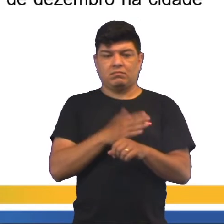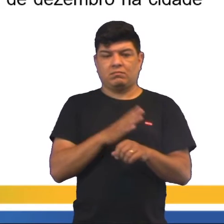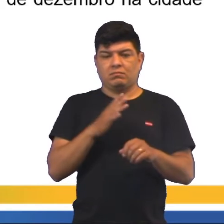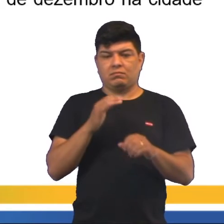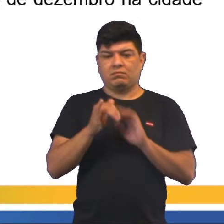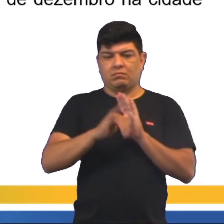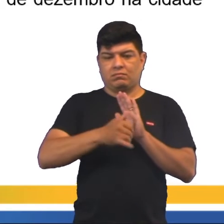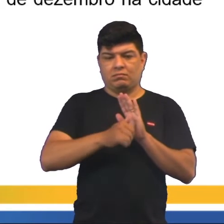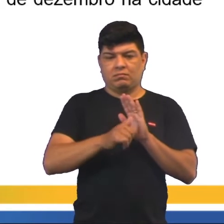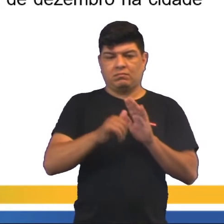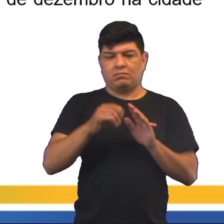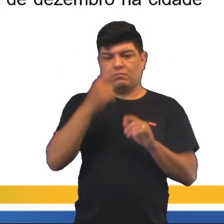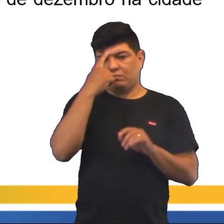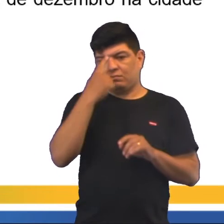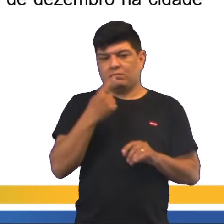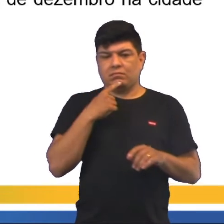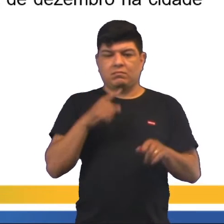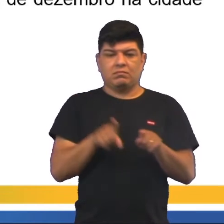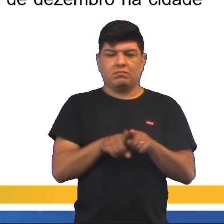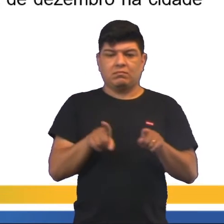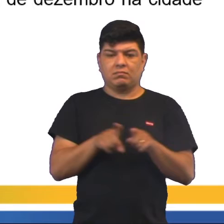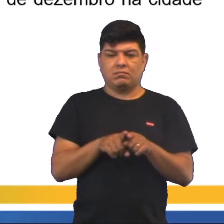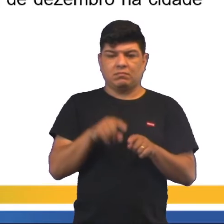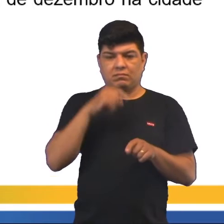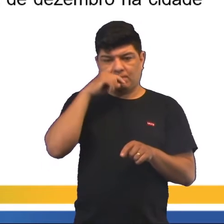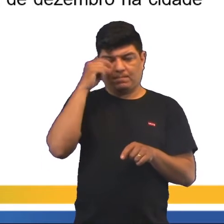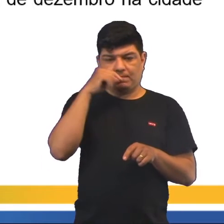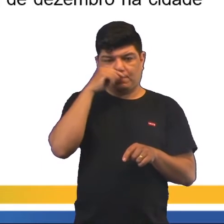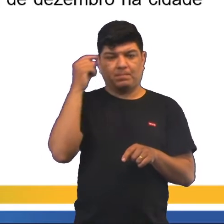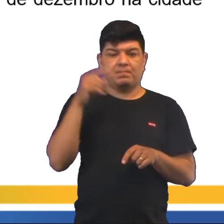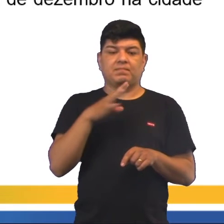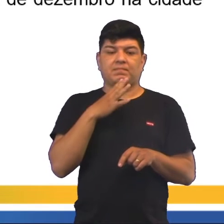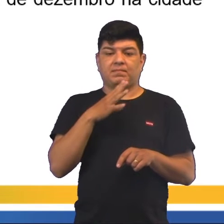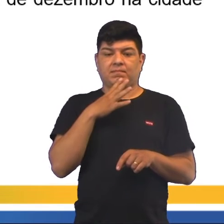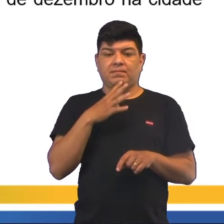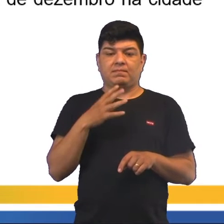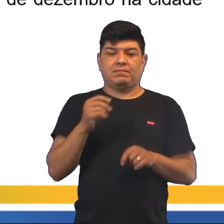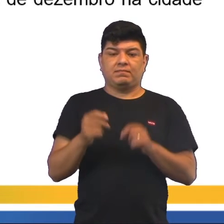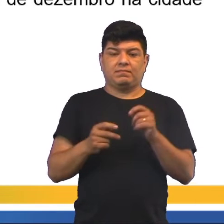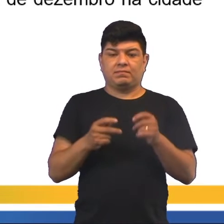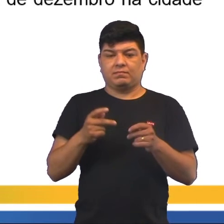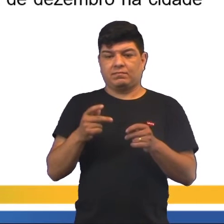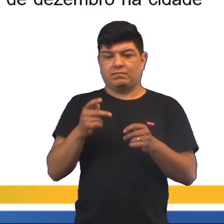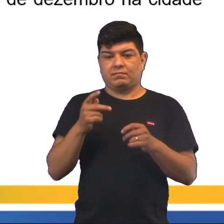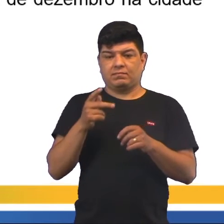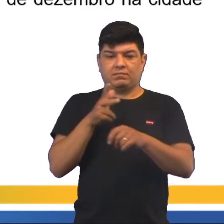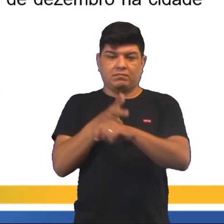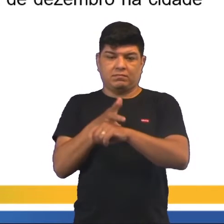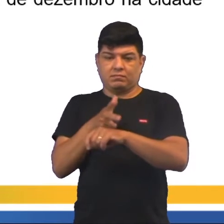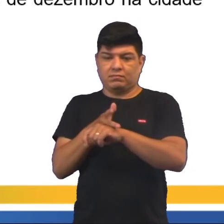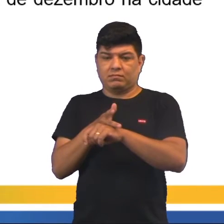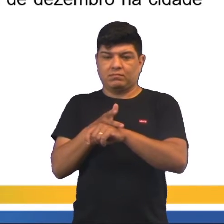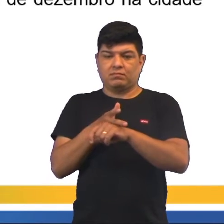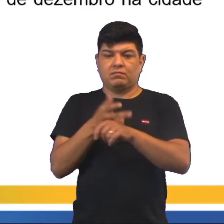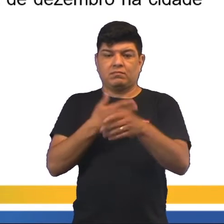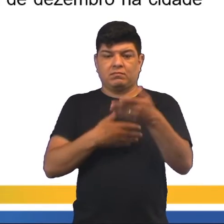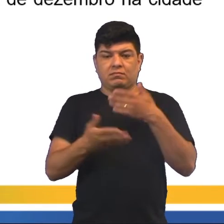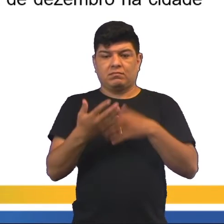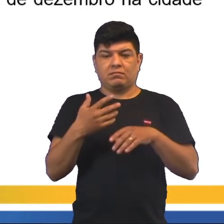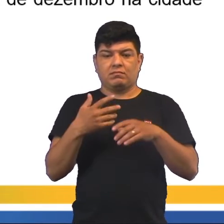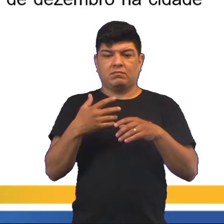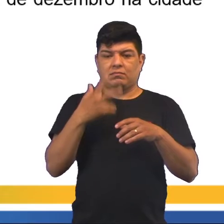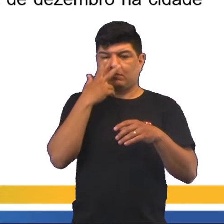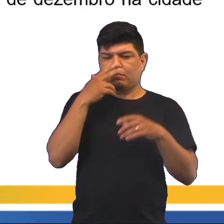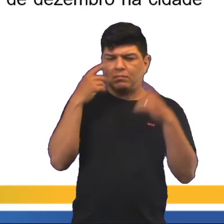trazer mais dinâmica narrativa. É apenas uma trilha sonora, né, específica aí que os